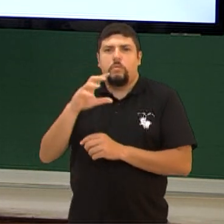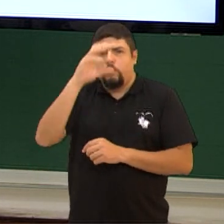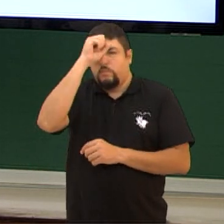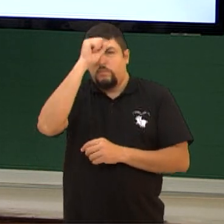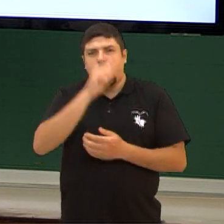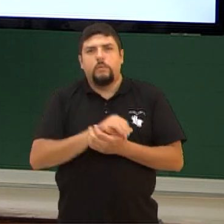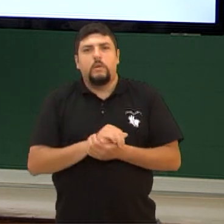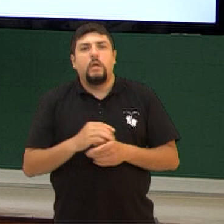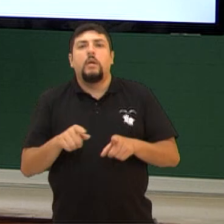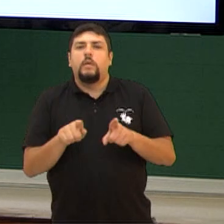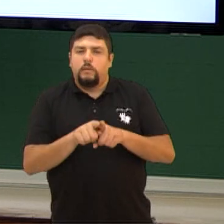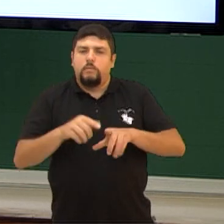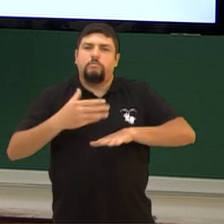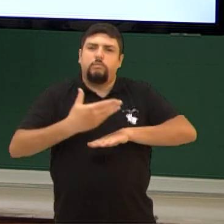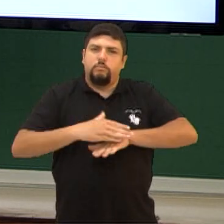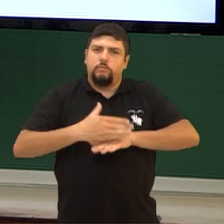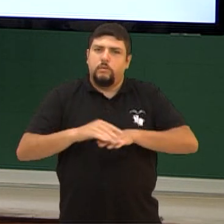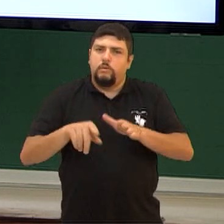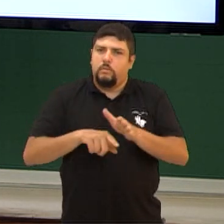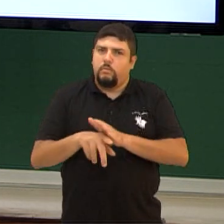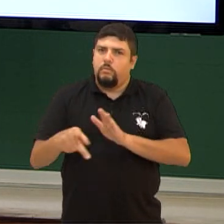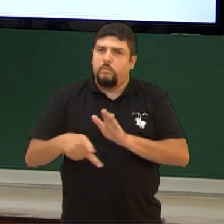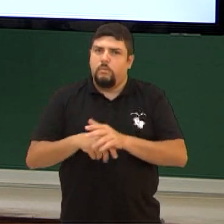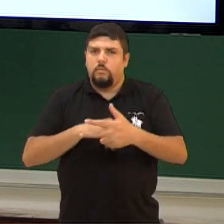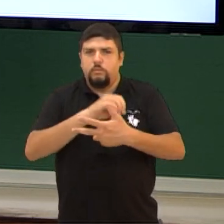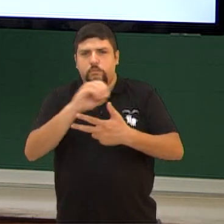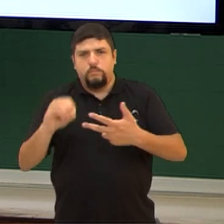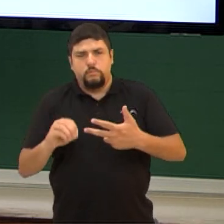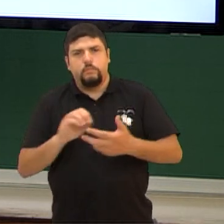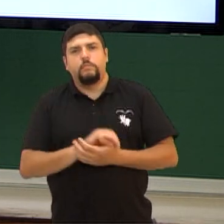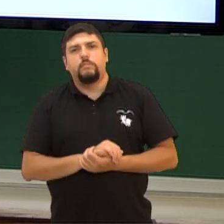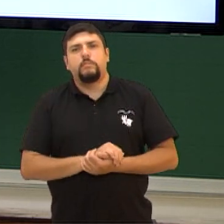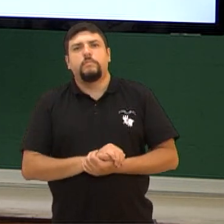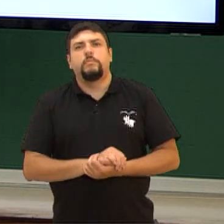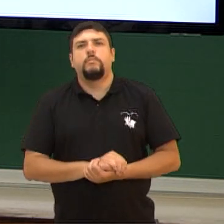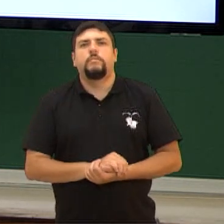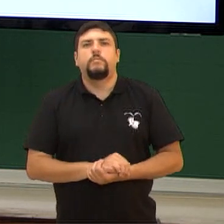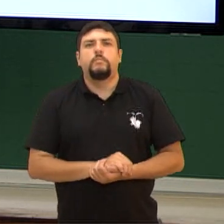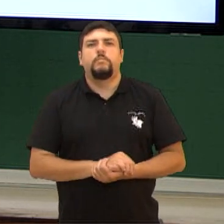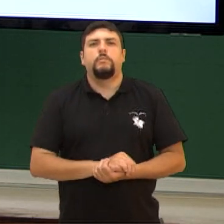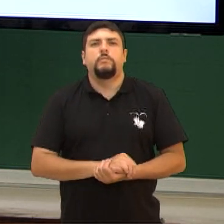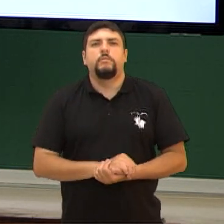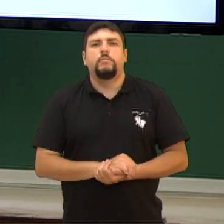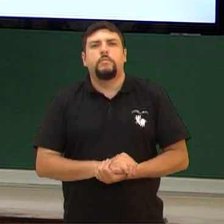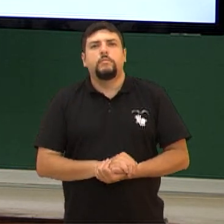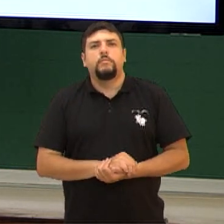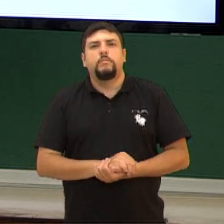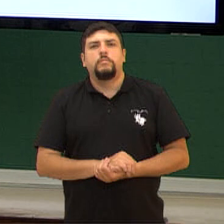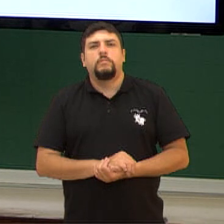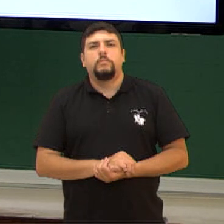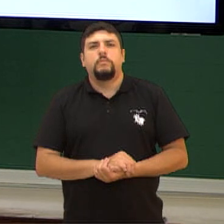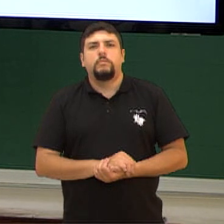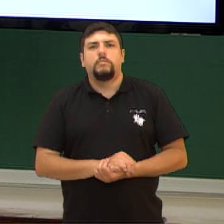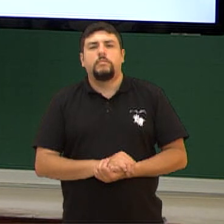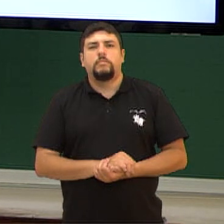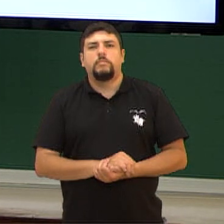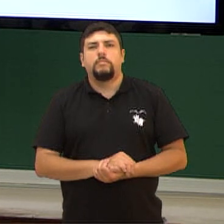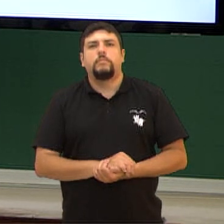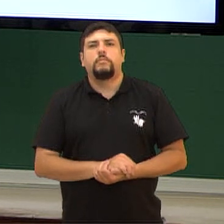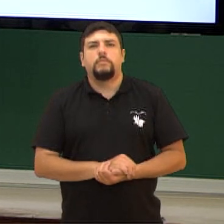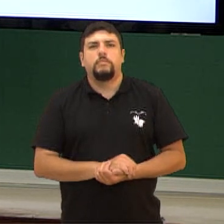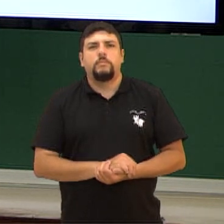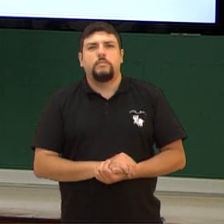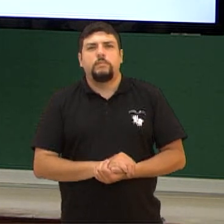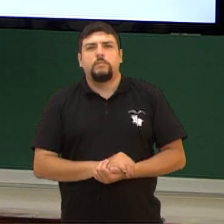praticar também uma questão do Enem aqui, tá bom? Então, vamos começar. Bom, do you remember